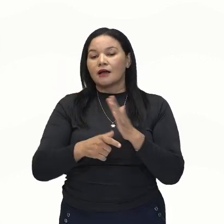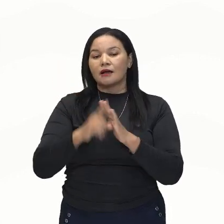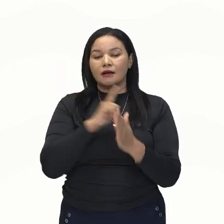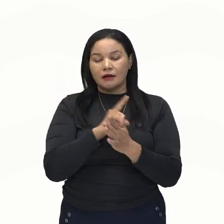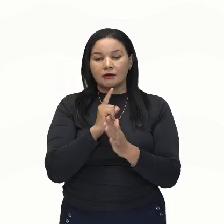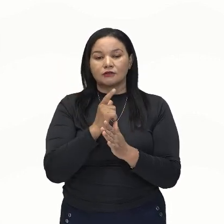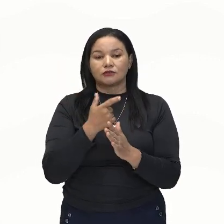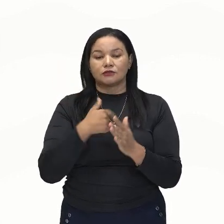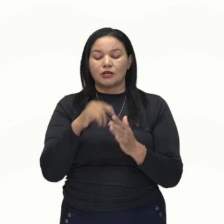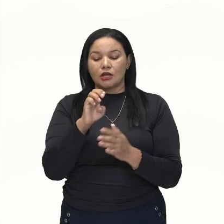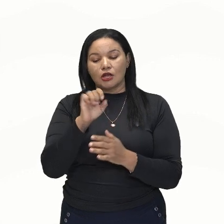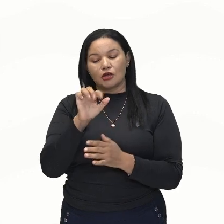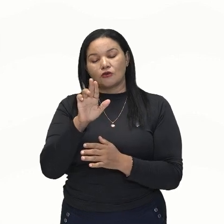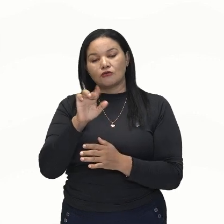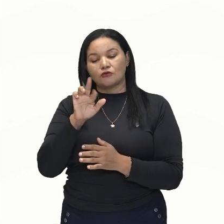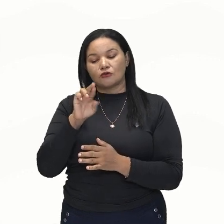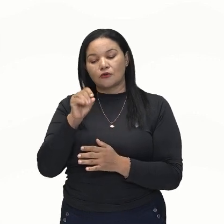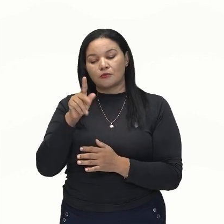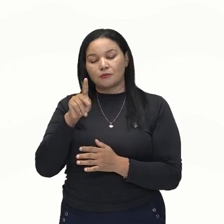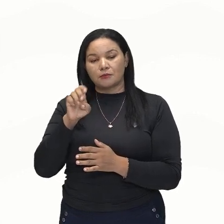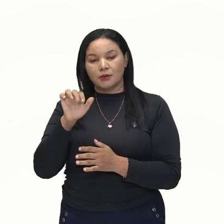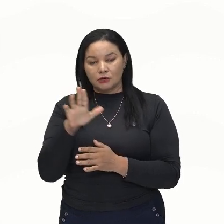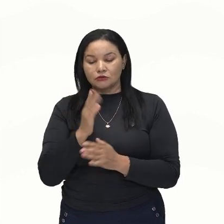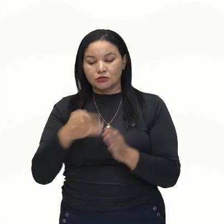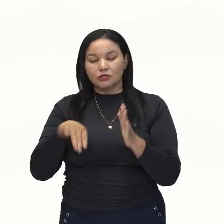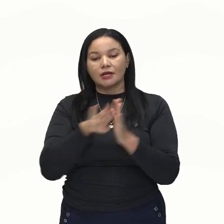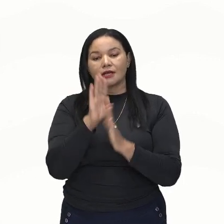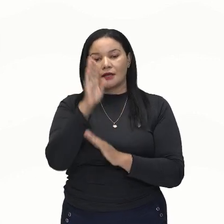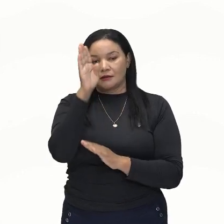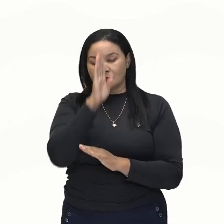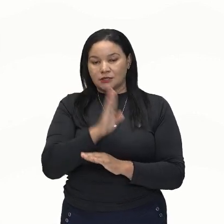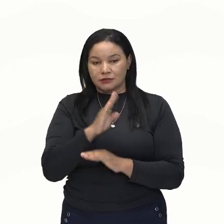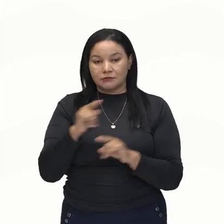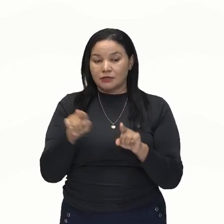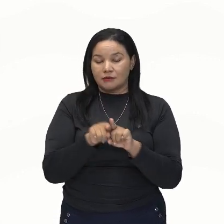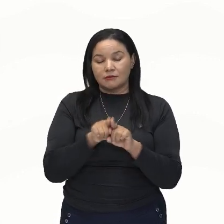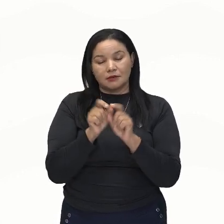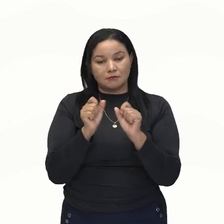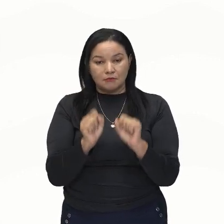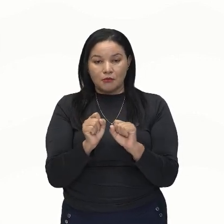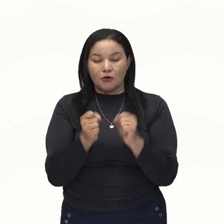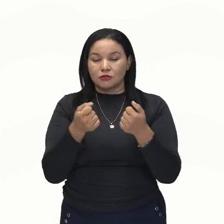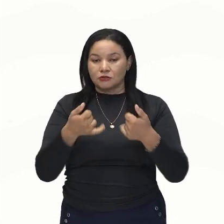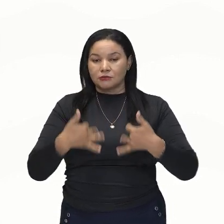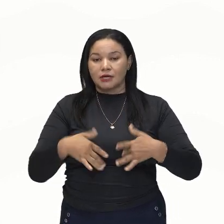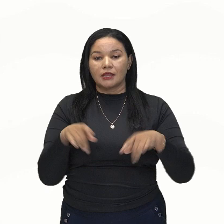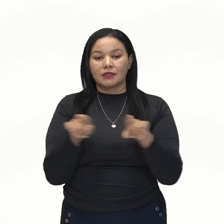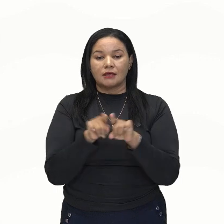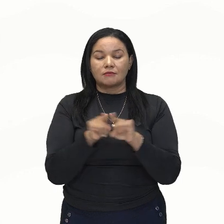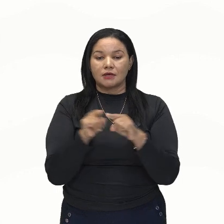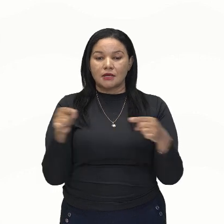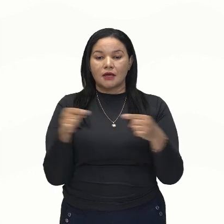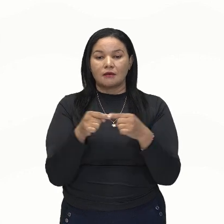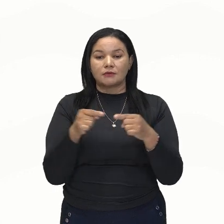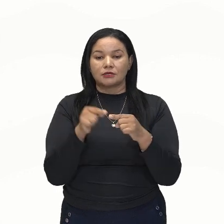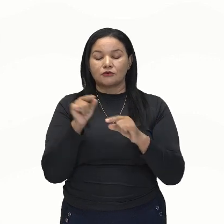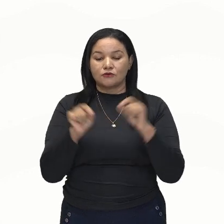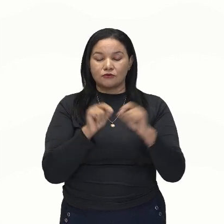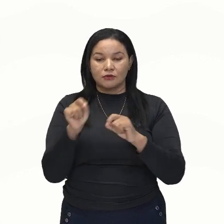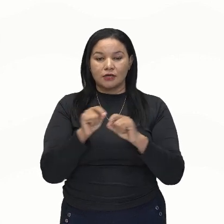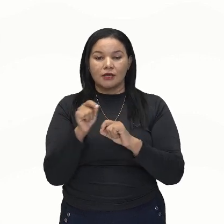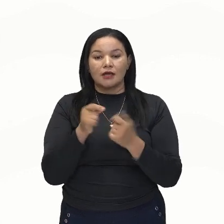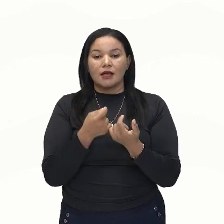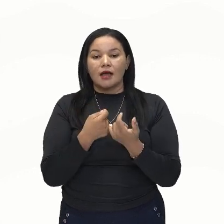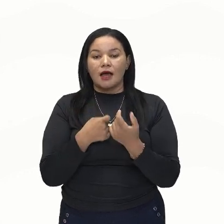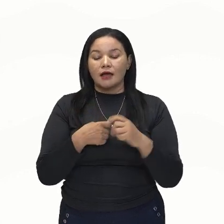Brasil. Assim, podemos dizer até mesmo que seria uma forma de manter essa